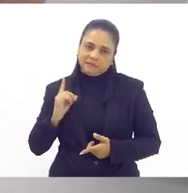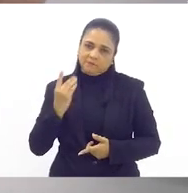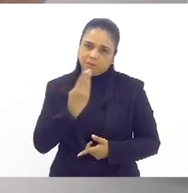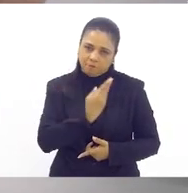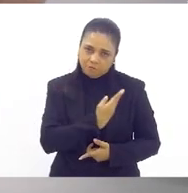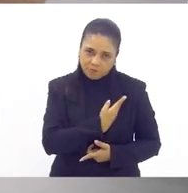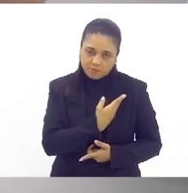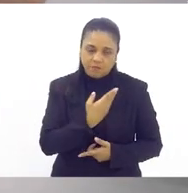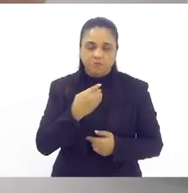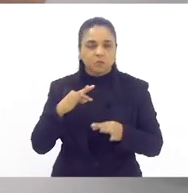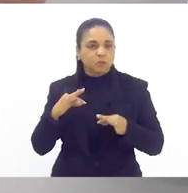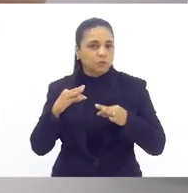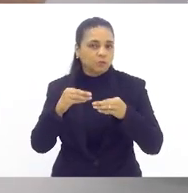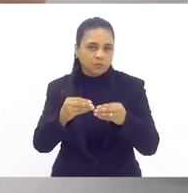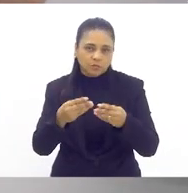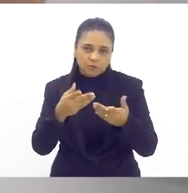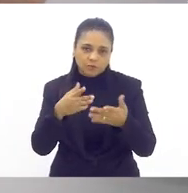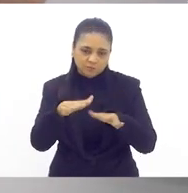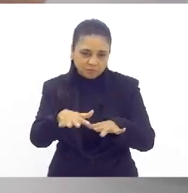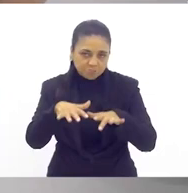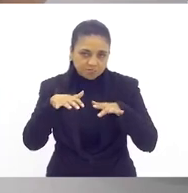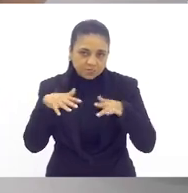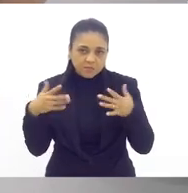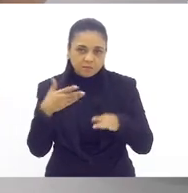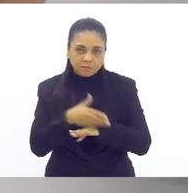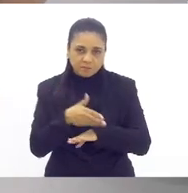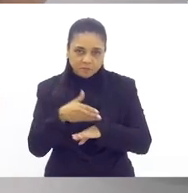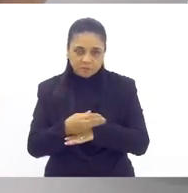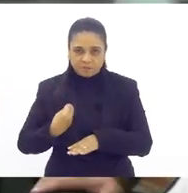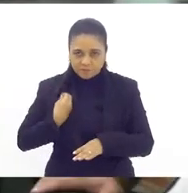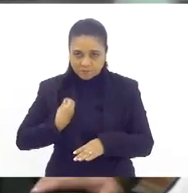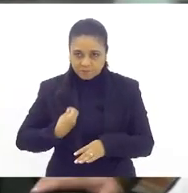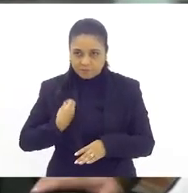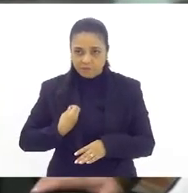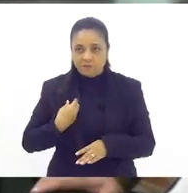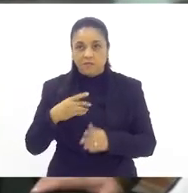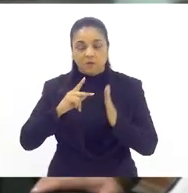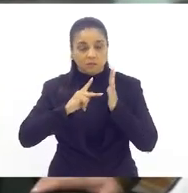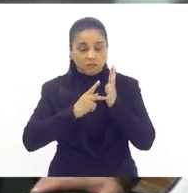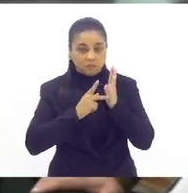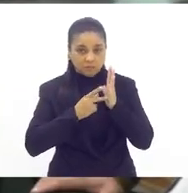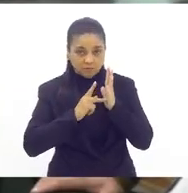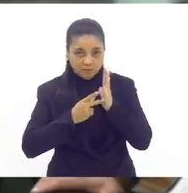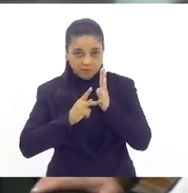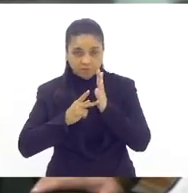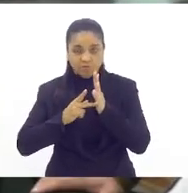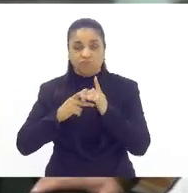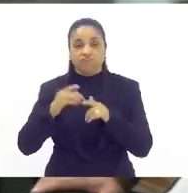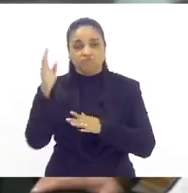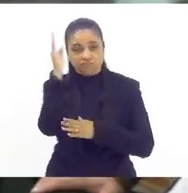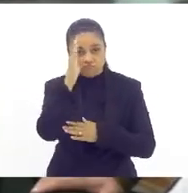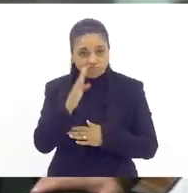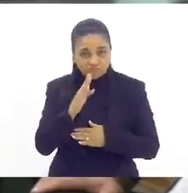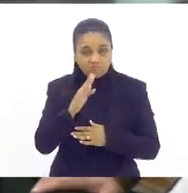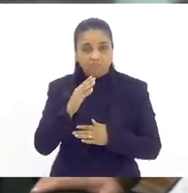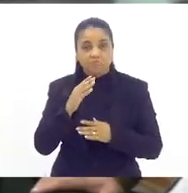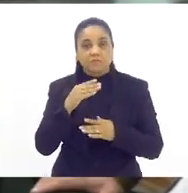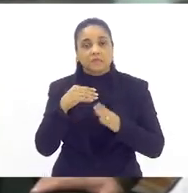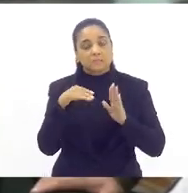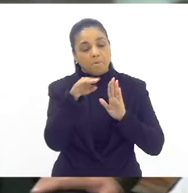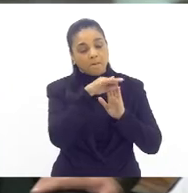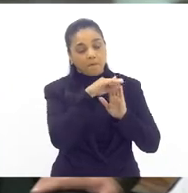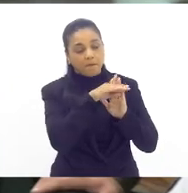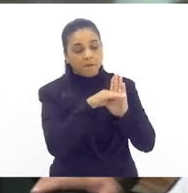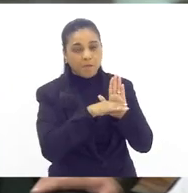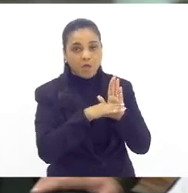cumprimentar todos os colegas aqui presentes e todos os companheiros de luta o antes sindicato Nacional ele se pauta pelo princípio de